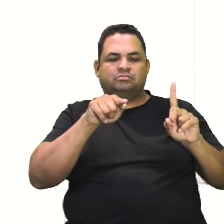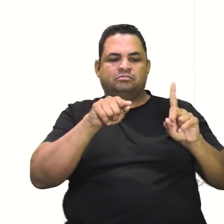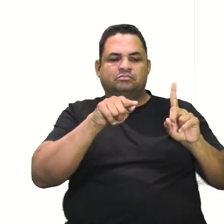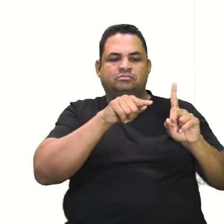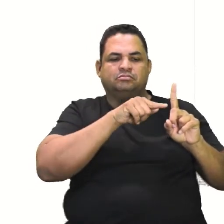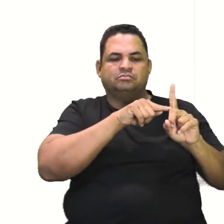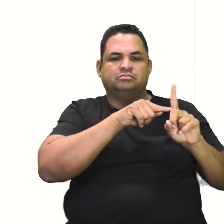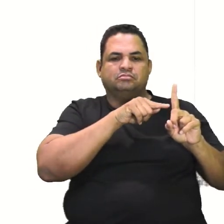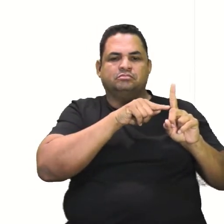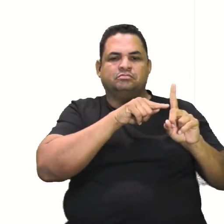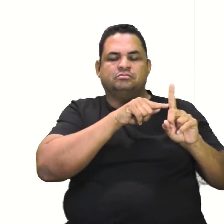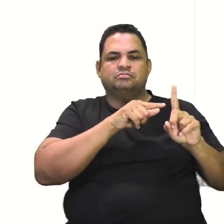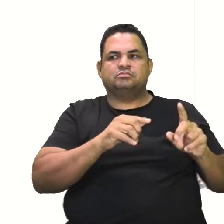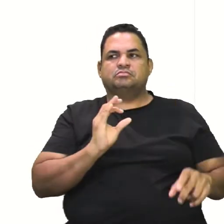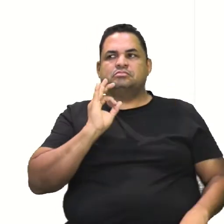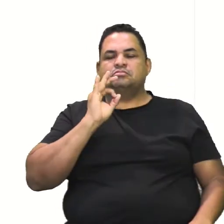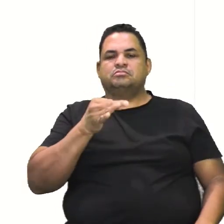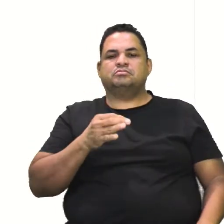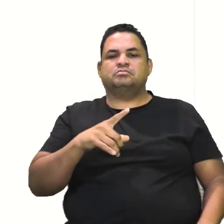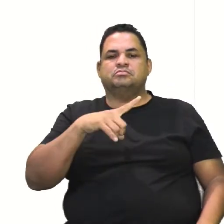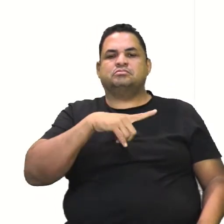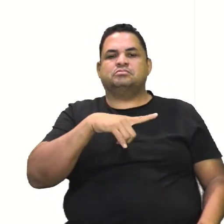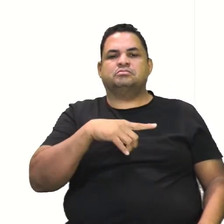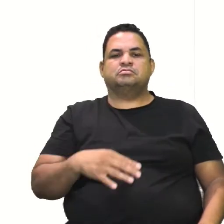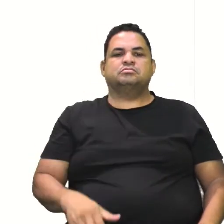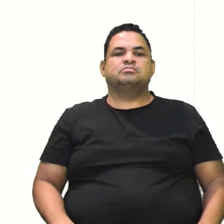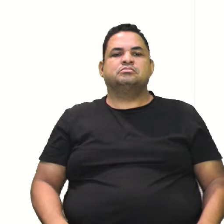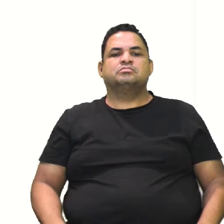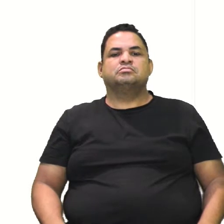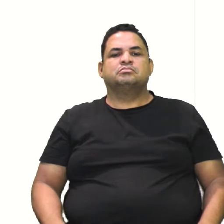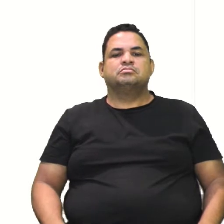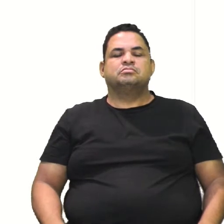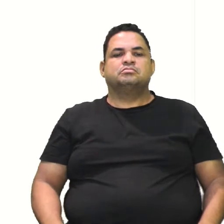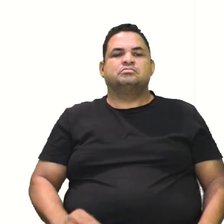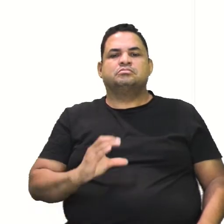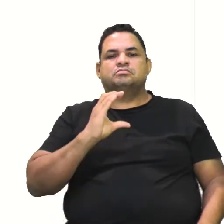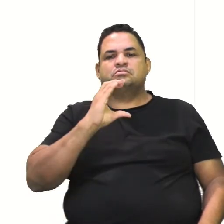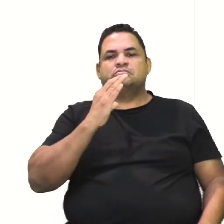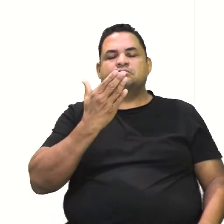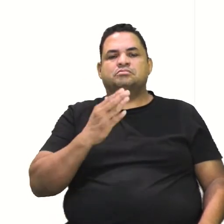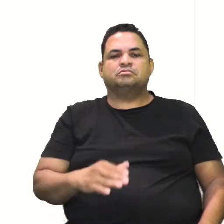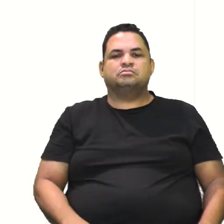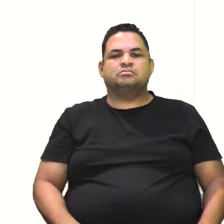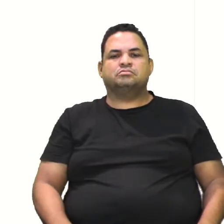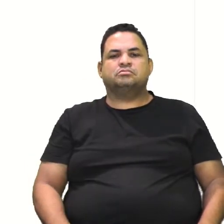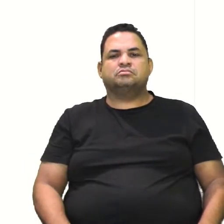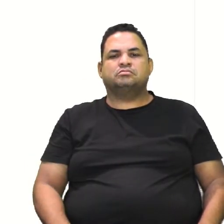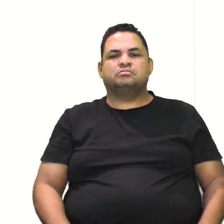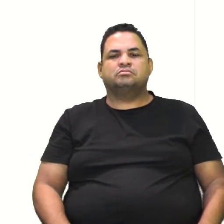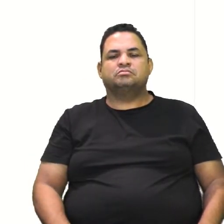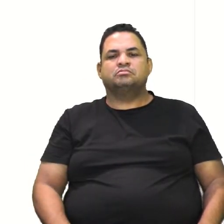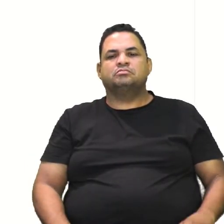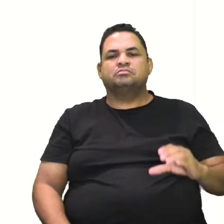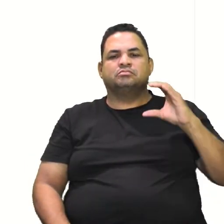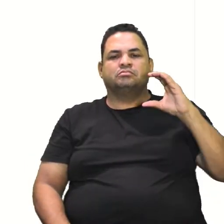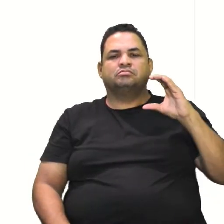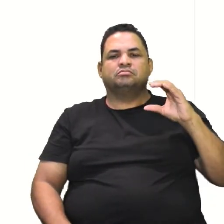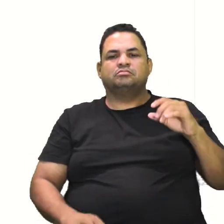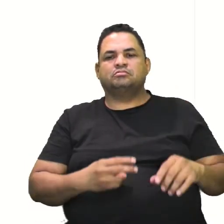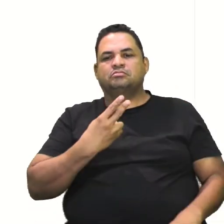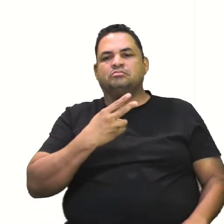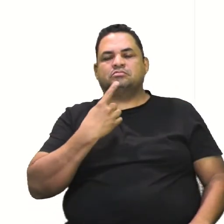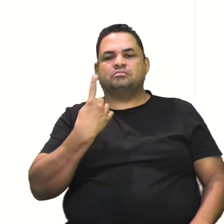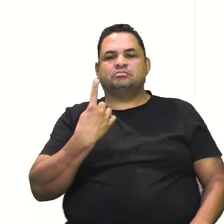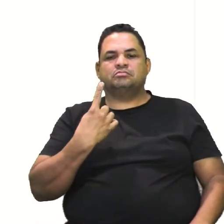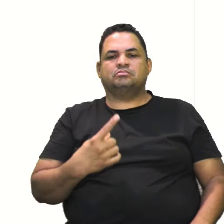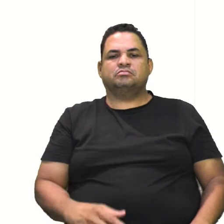a um ponto da circunferência, certo? Certo. Eu tenho centro aqui, não tem? Tem o centro e tem esse ponto. O centro é o ponto